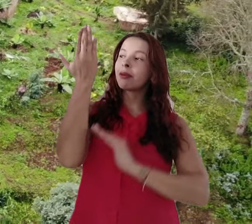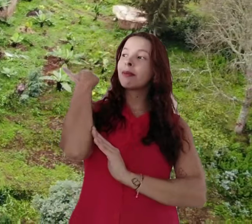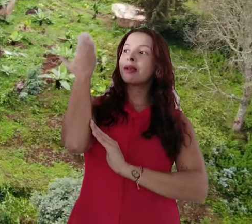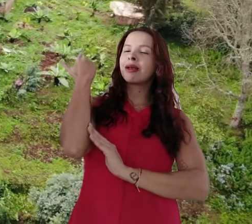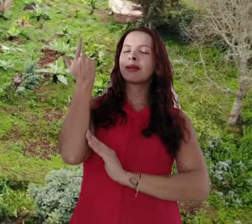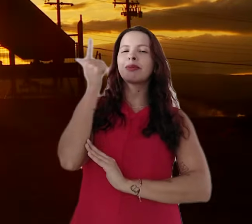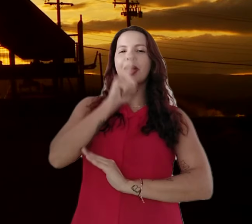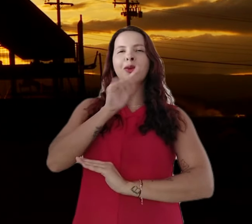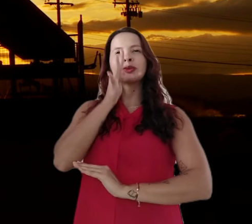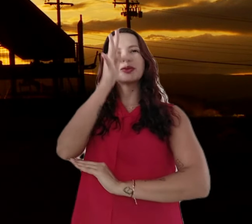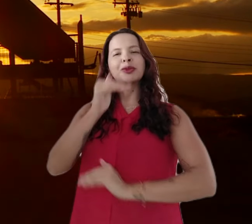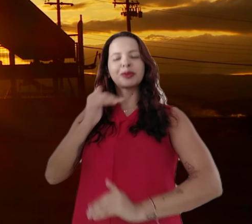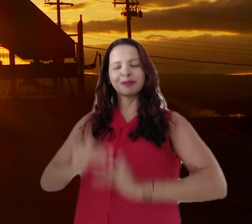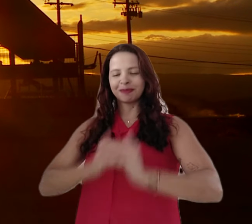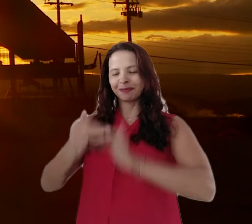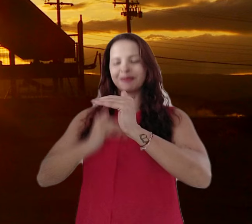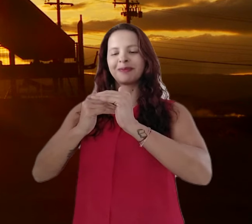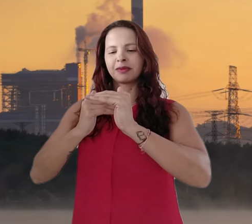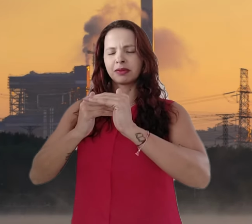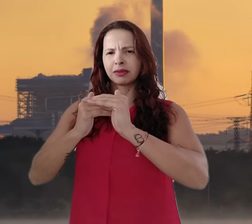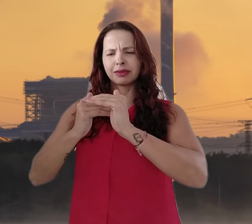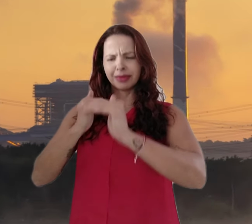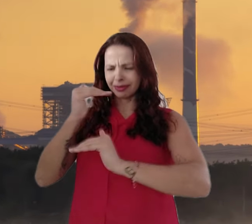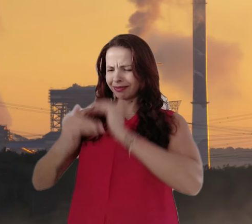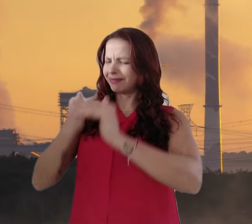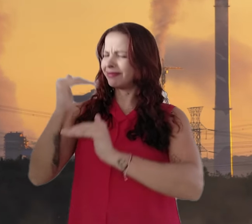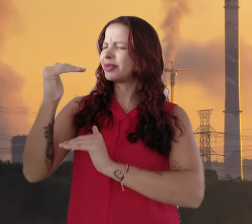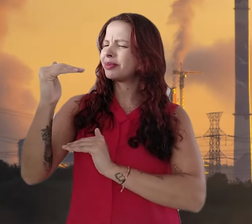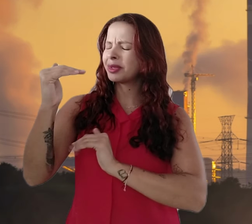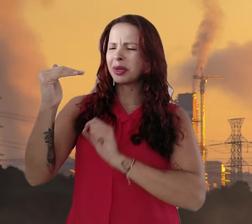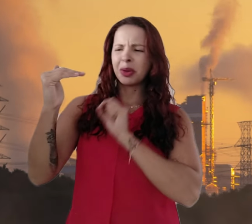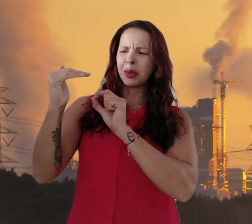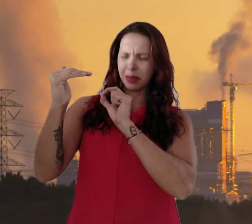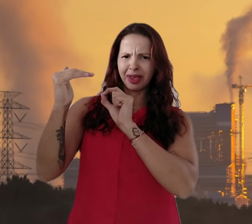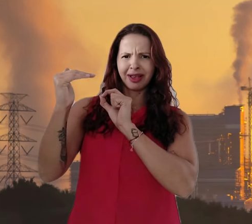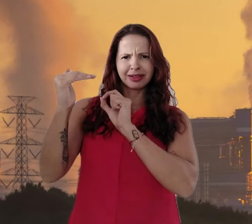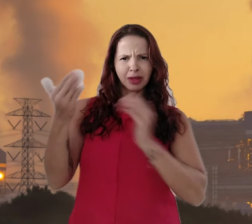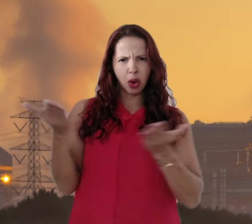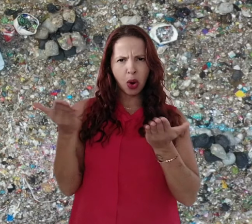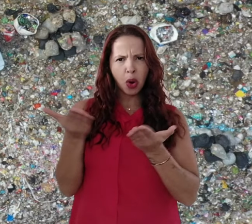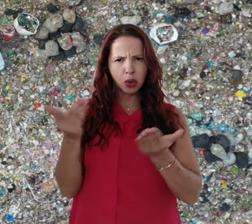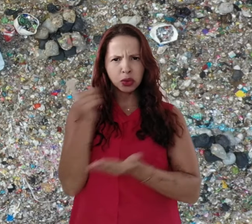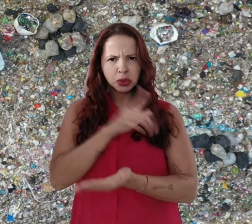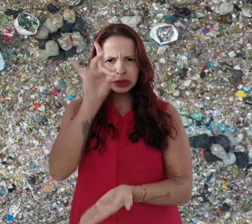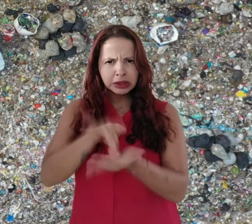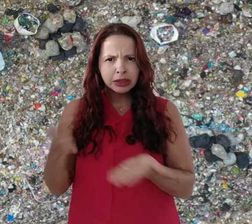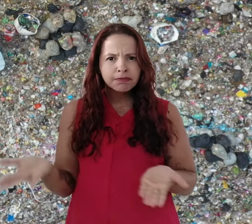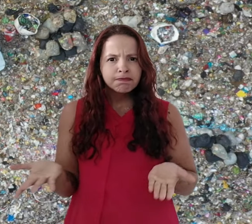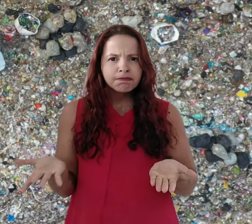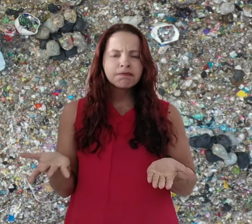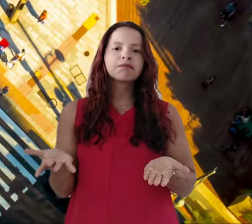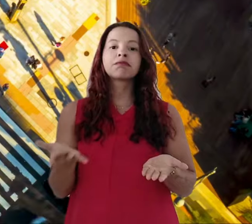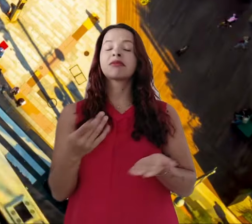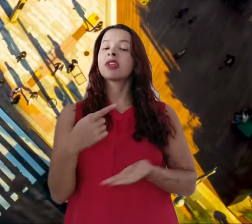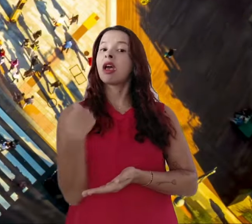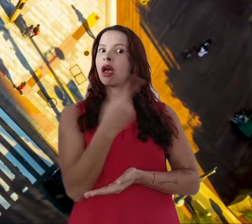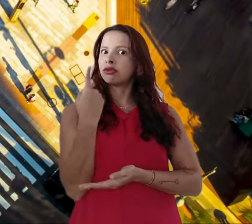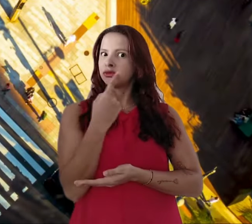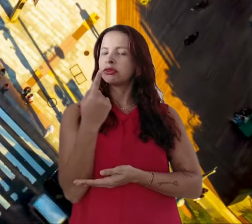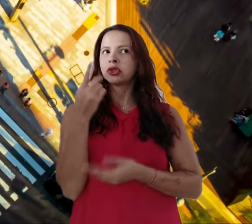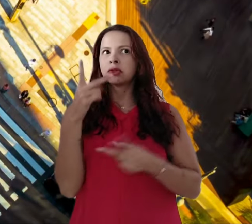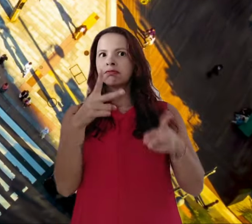dar um passo adiante. Adiante? Será que estamos de fato avançando? Caminhamos para um futuro